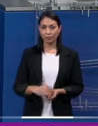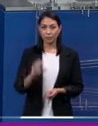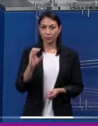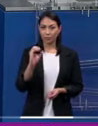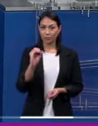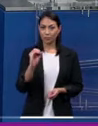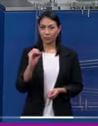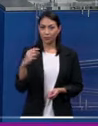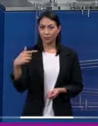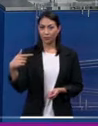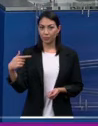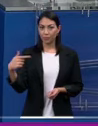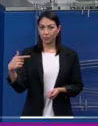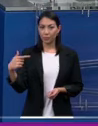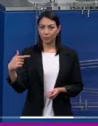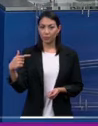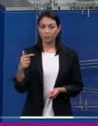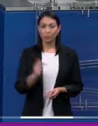07.